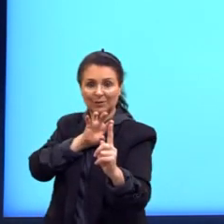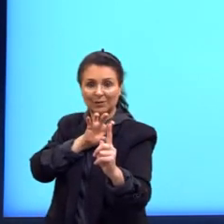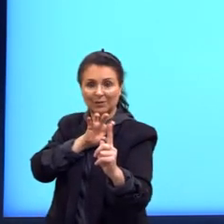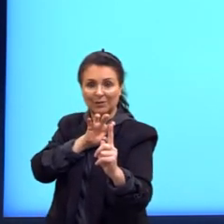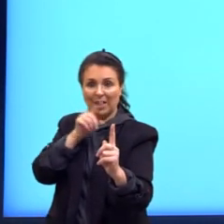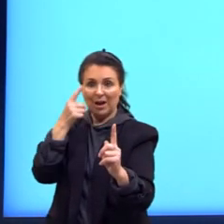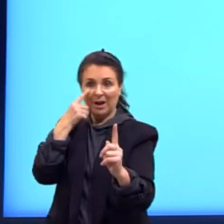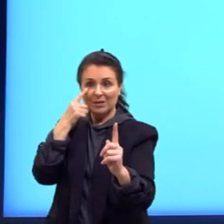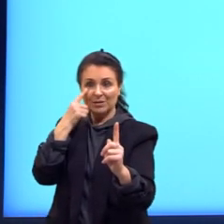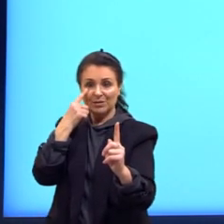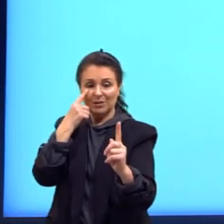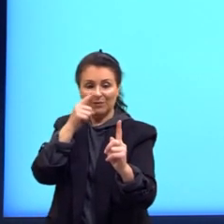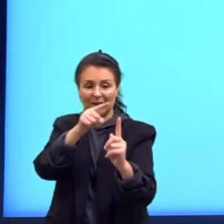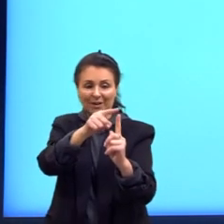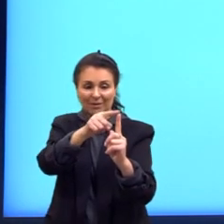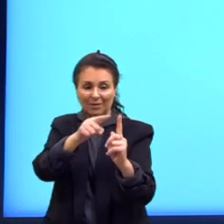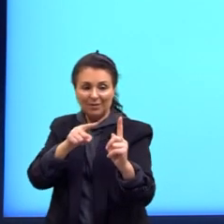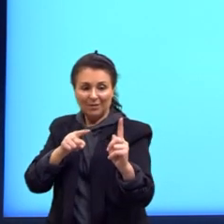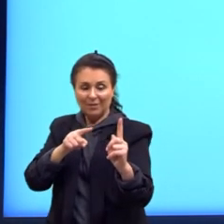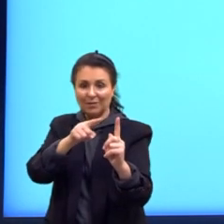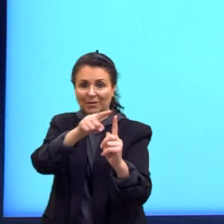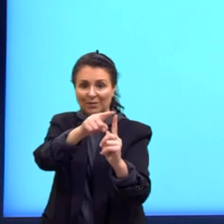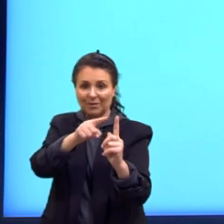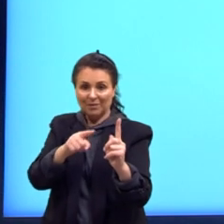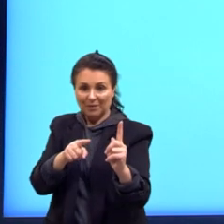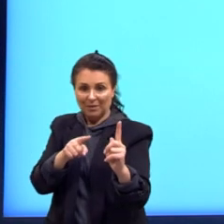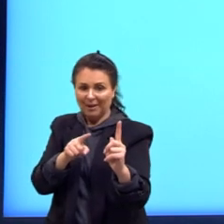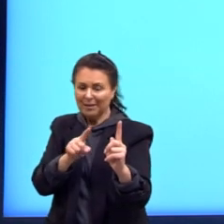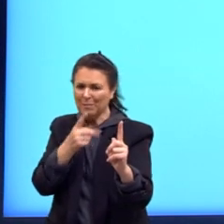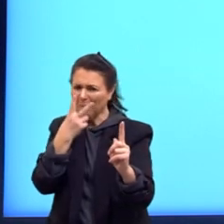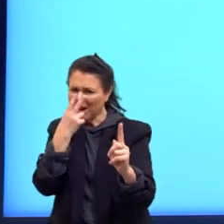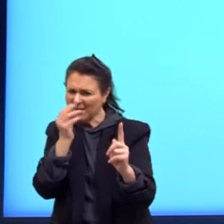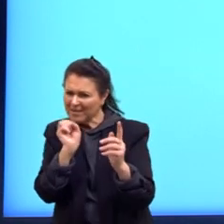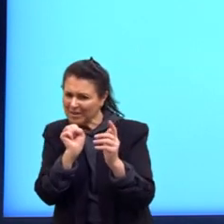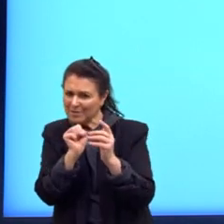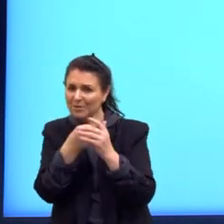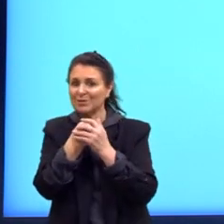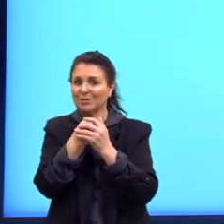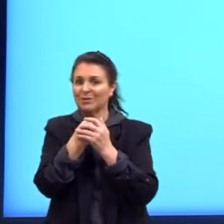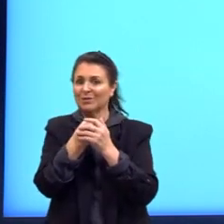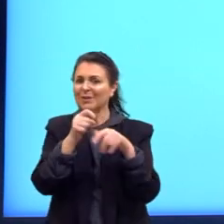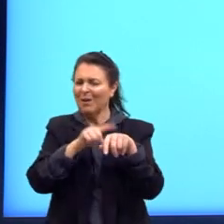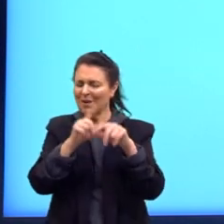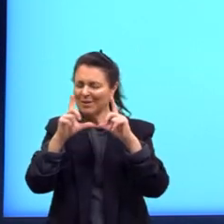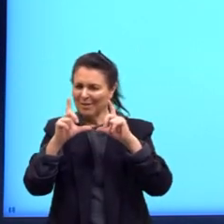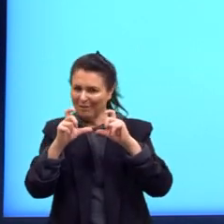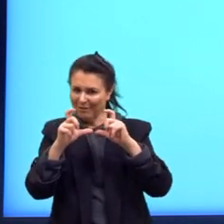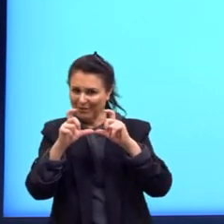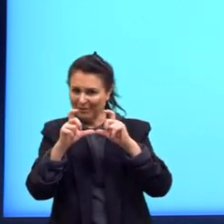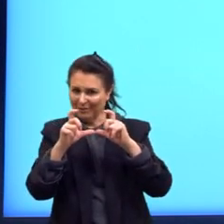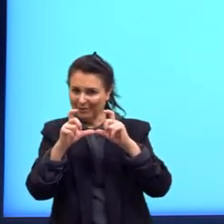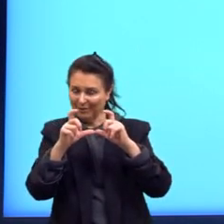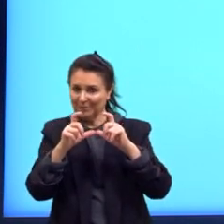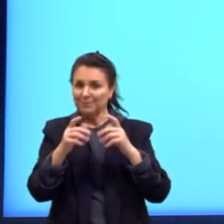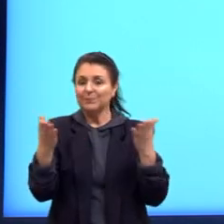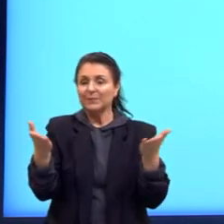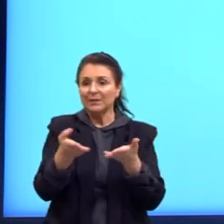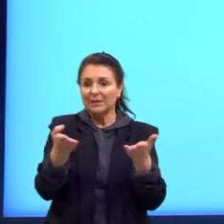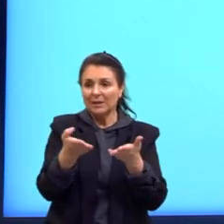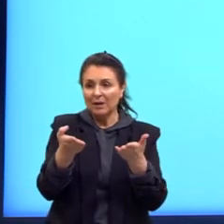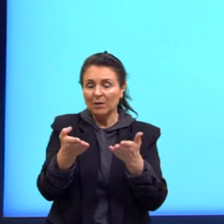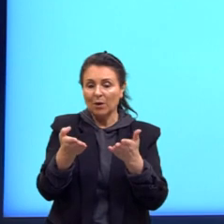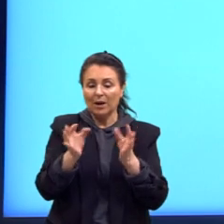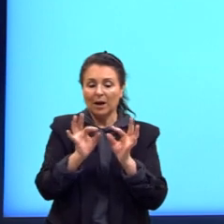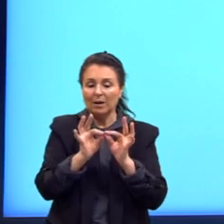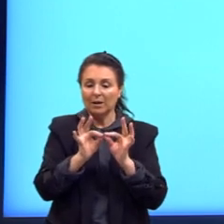as arestas mas ele estaria somente tão escondido ali naquela no momento da foto e agora